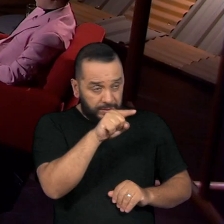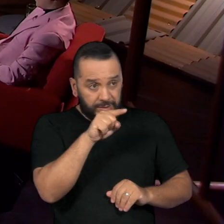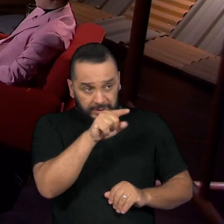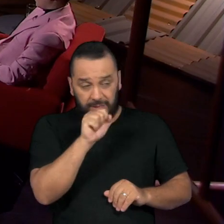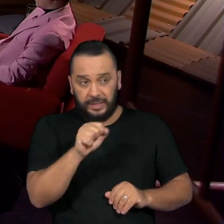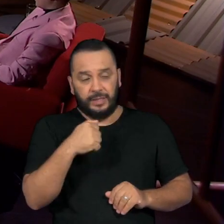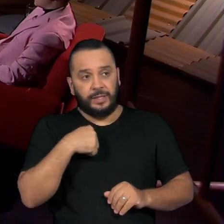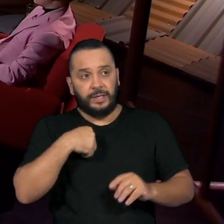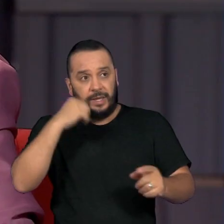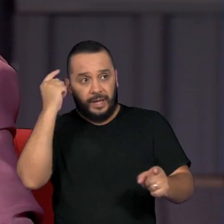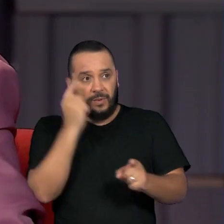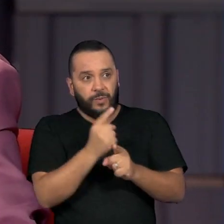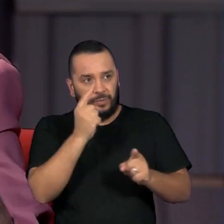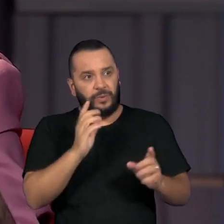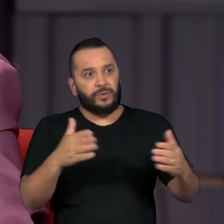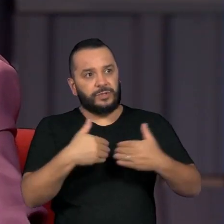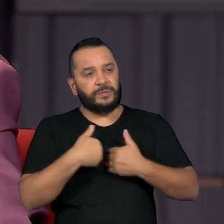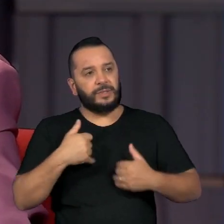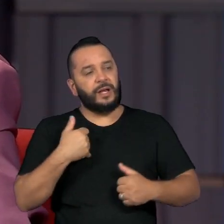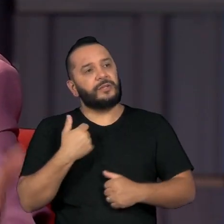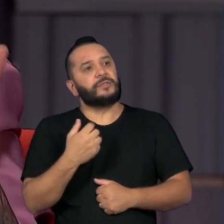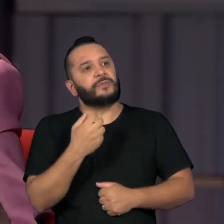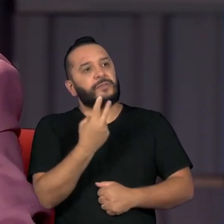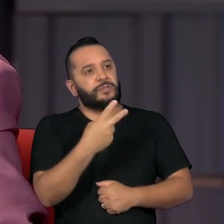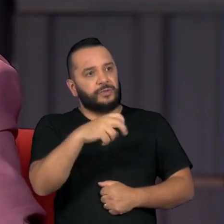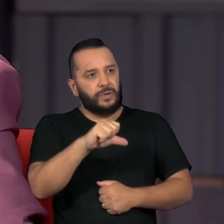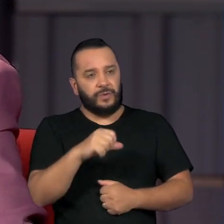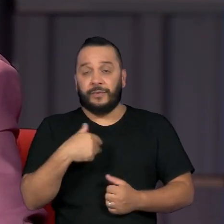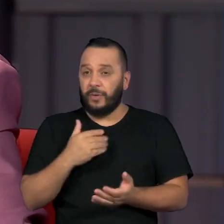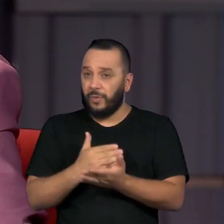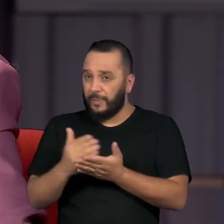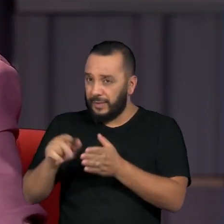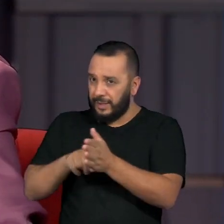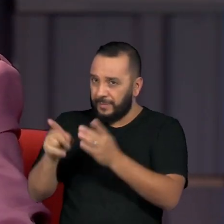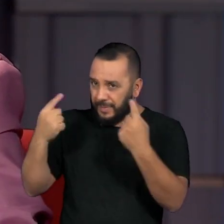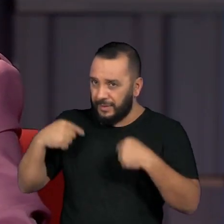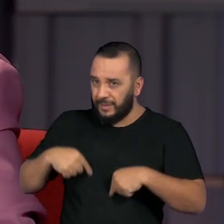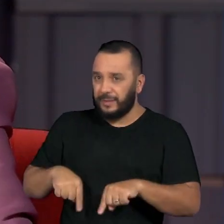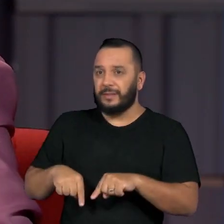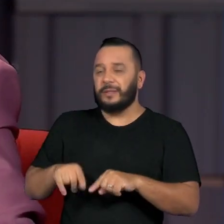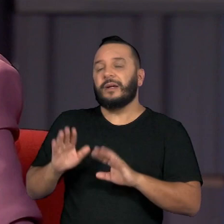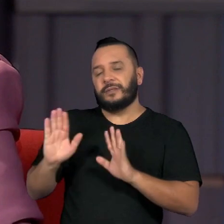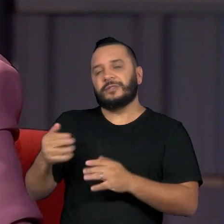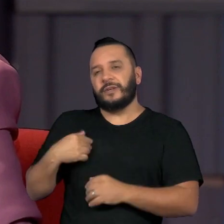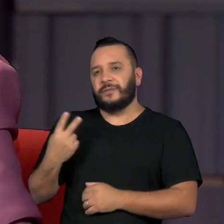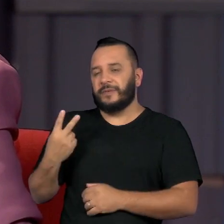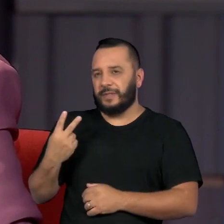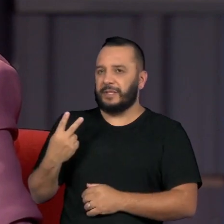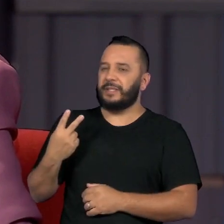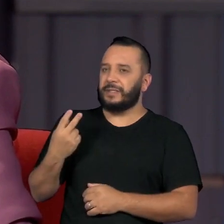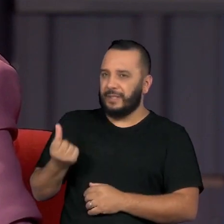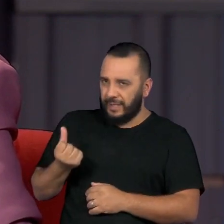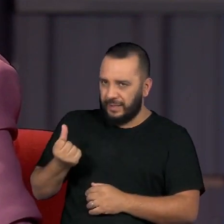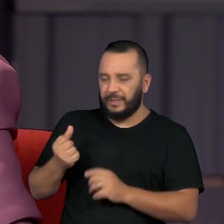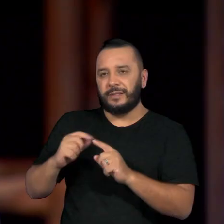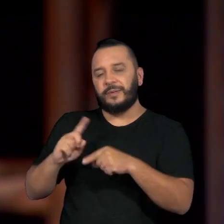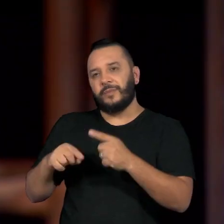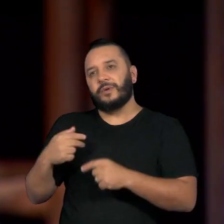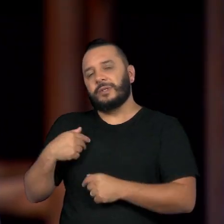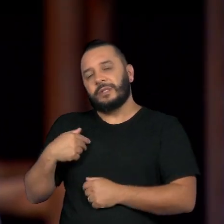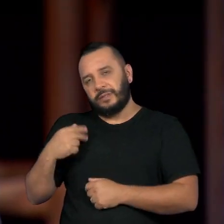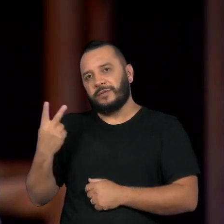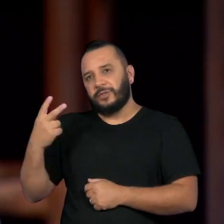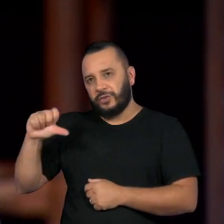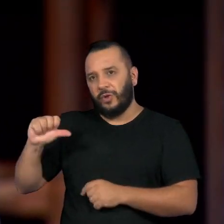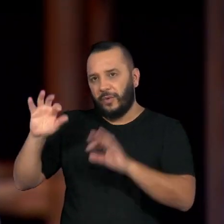com 29 anos. Eu comecei com 26. Com 28 veio a hipótese do autismo. Com 30 eu confirmei. Sei. Como foi a reação